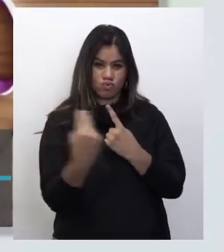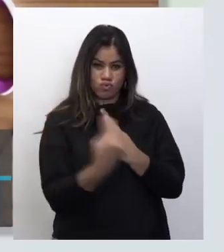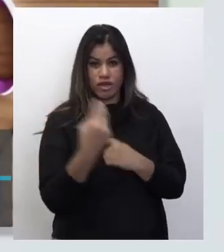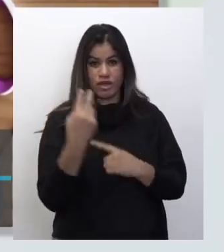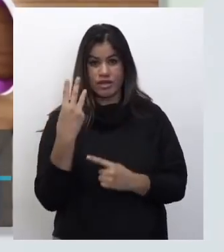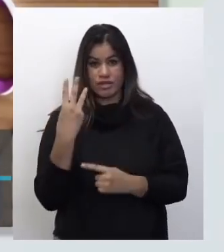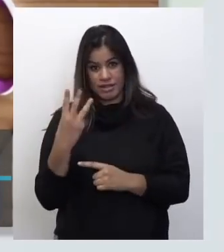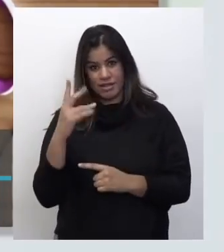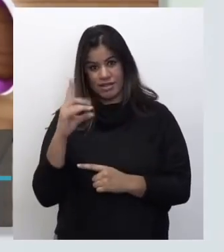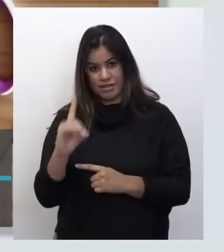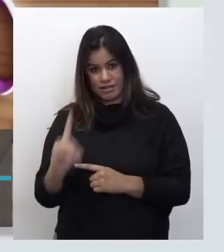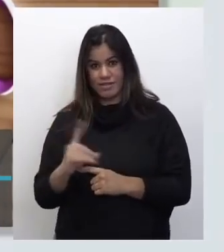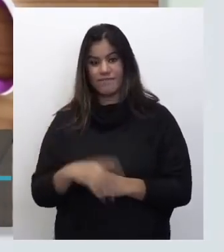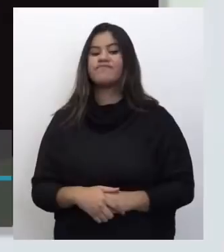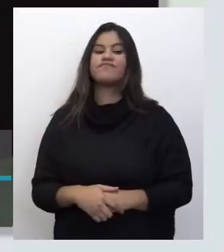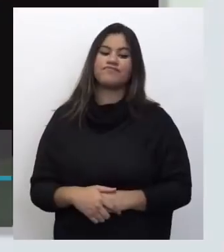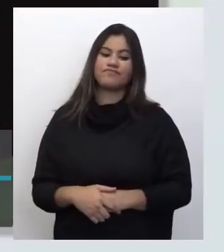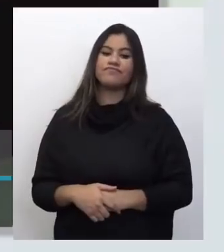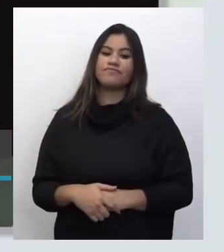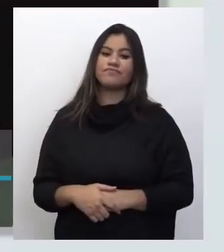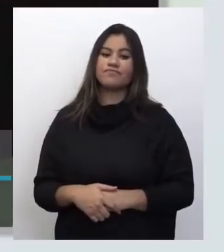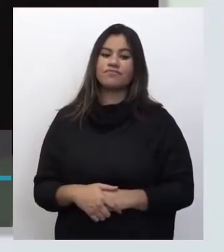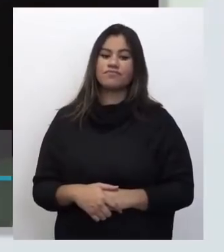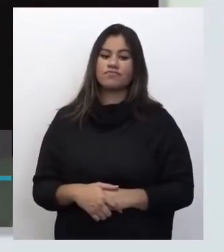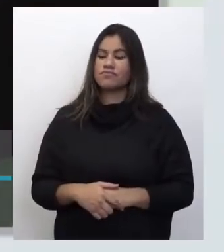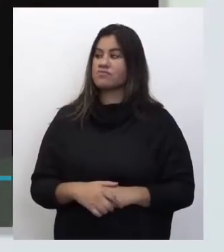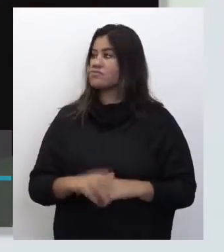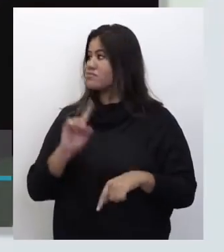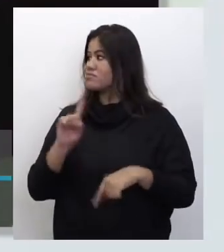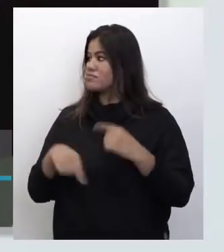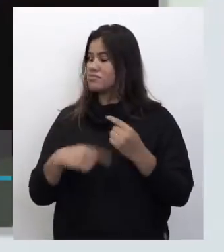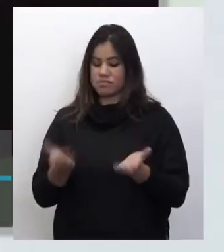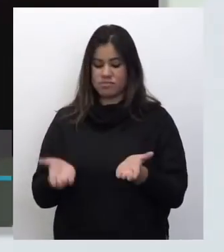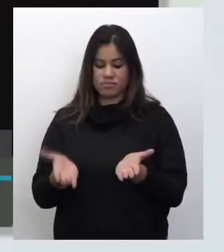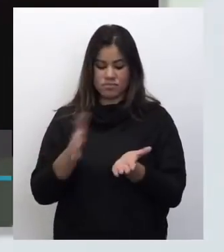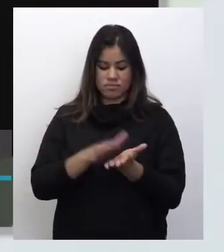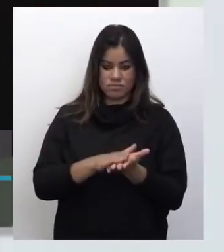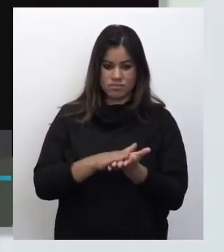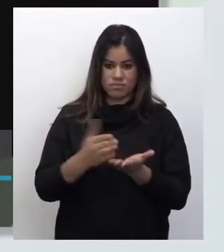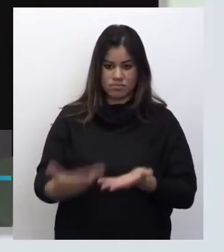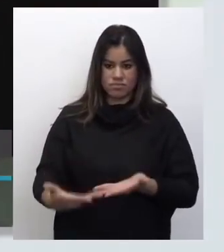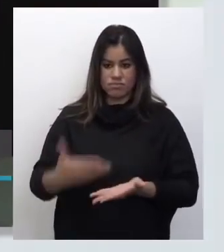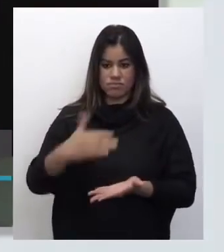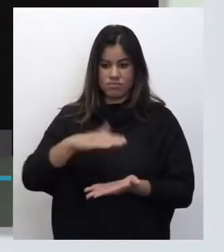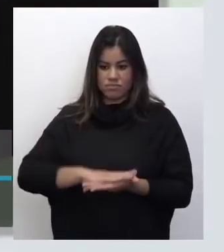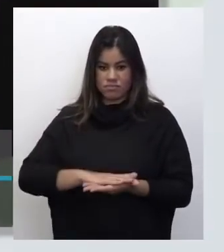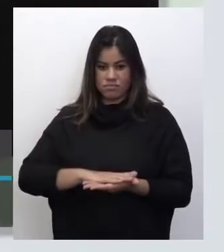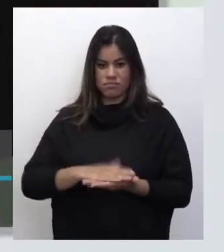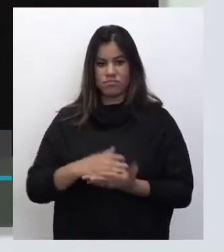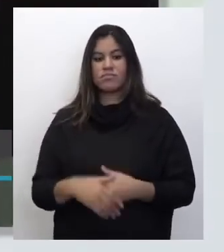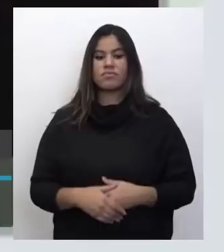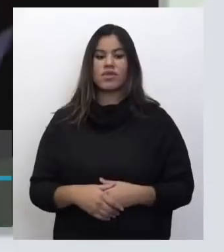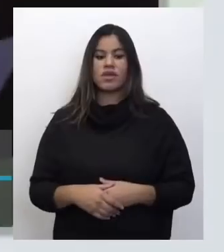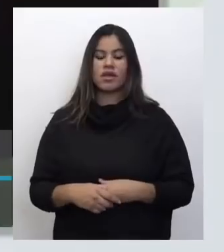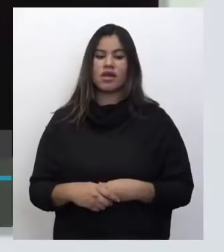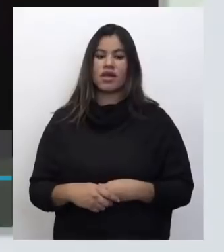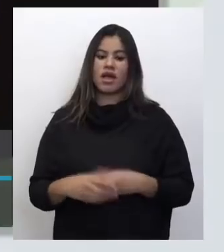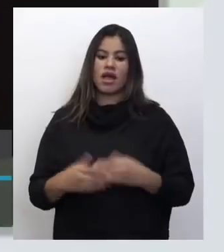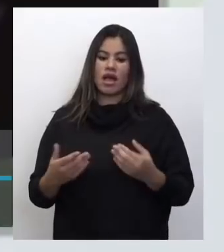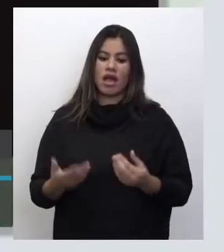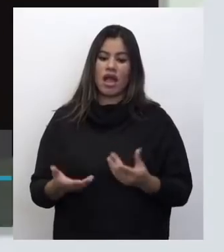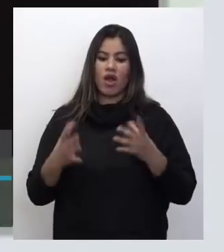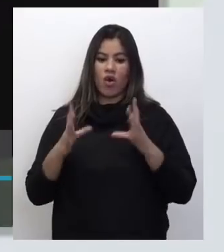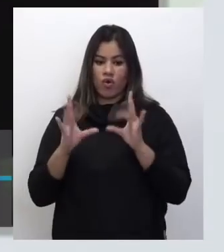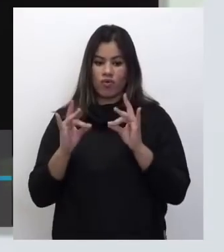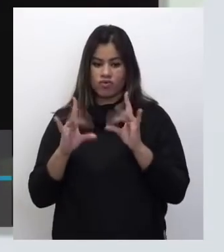cartão pop-up da minha janela hackeada, eu dobrei no meio. Aí o que eu vou fazer? Eu vou grudar a minha vista da